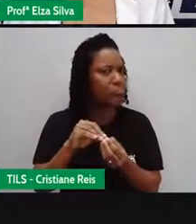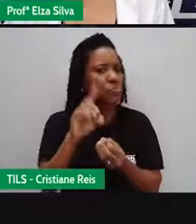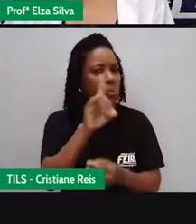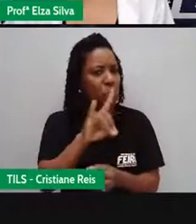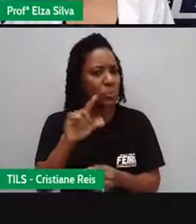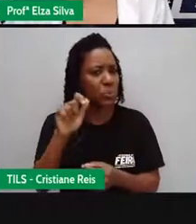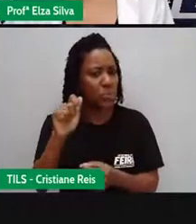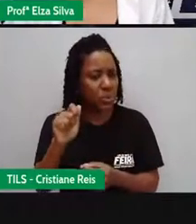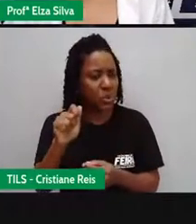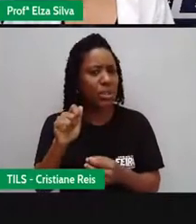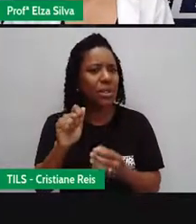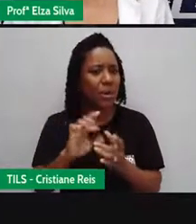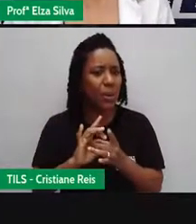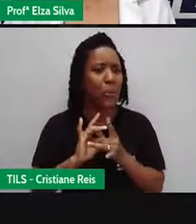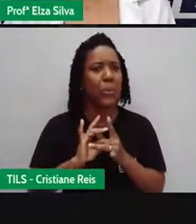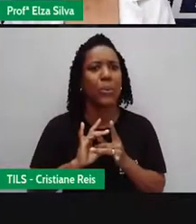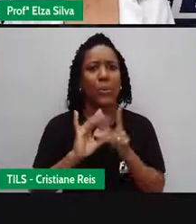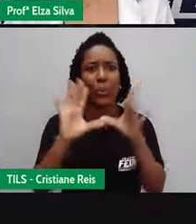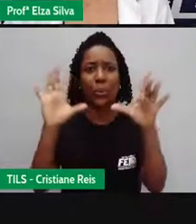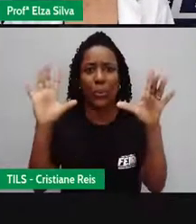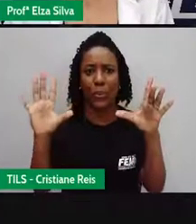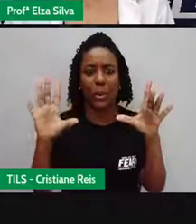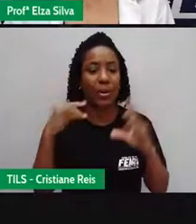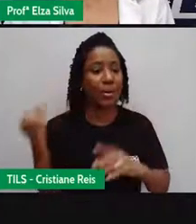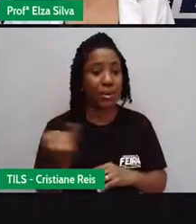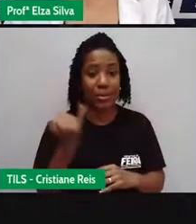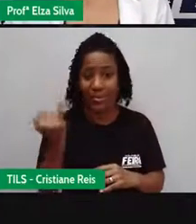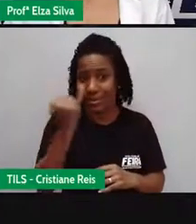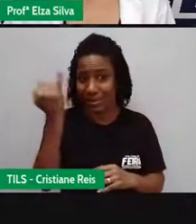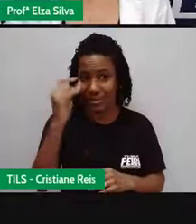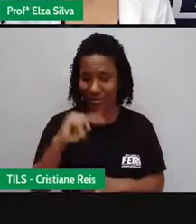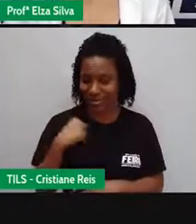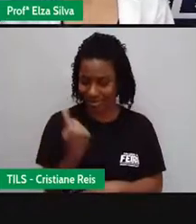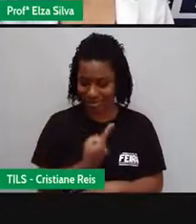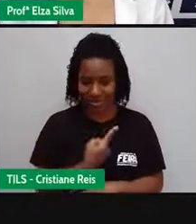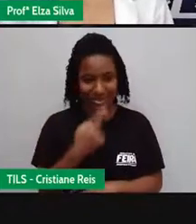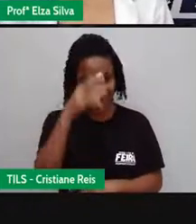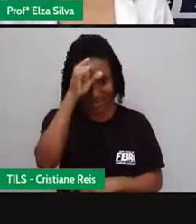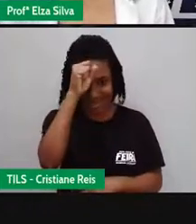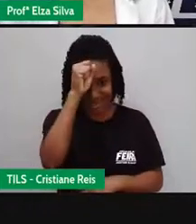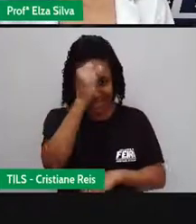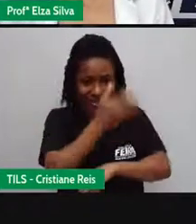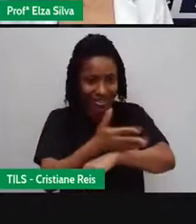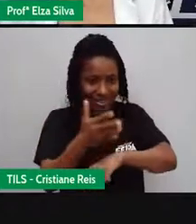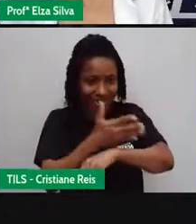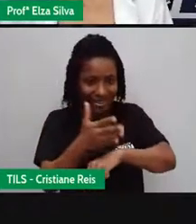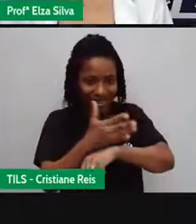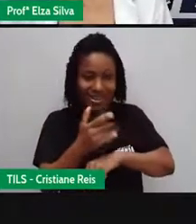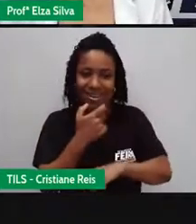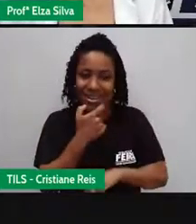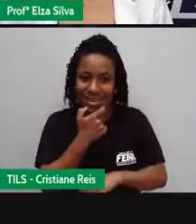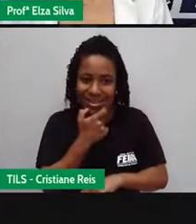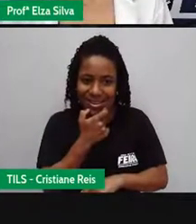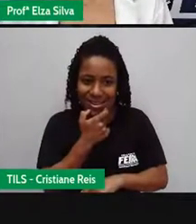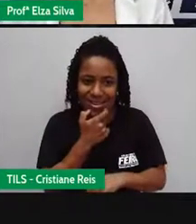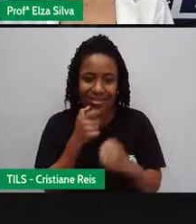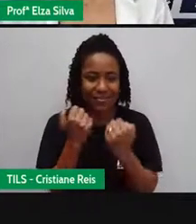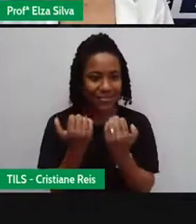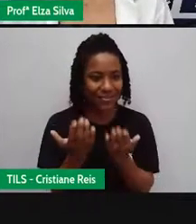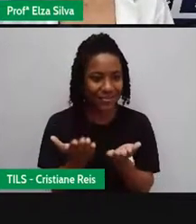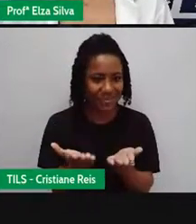importante para os americanos. A oportunidade para praticarmos o nosso inglês. So, just a moment, please.